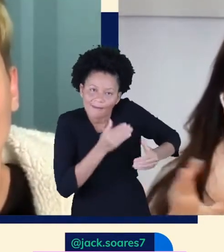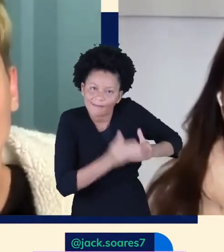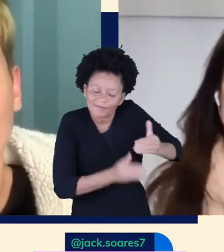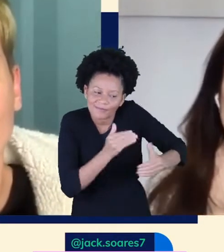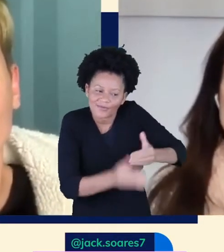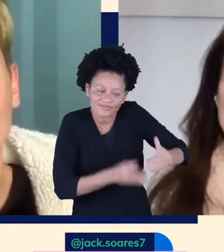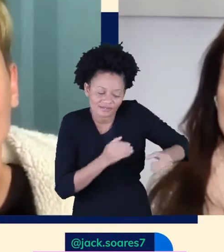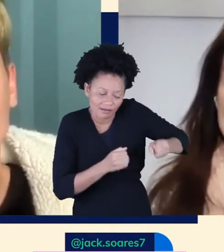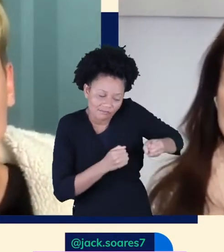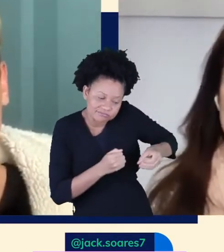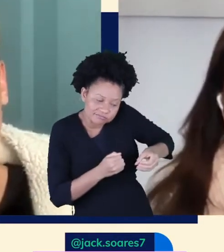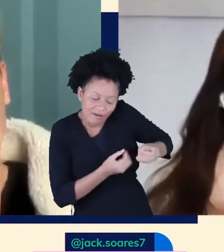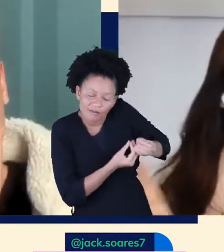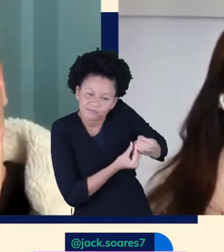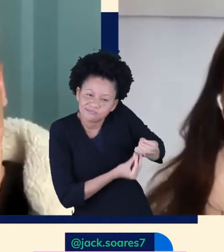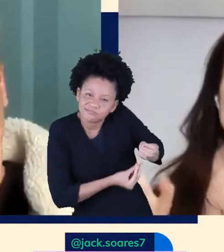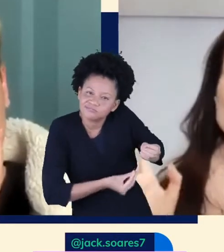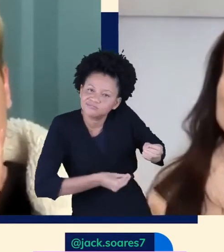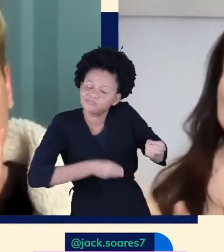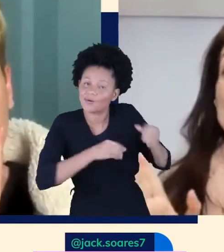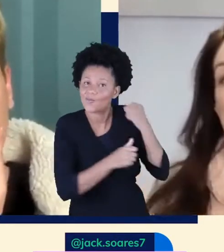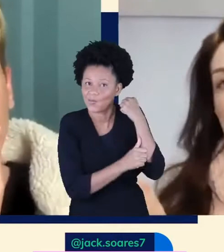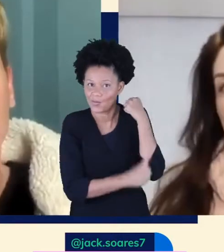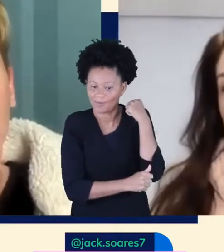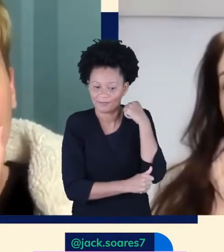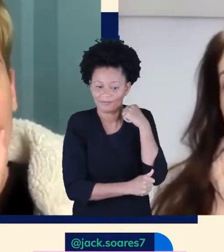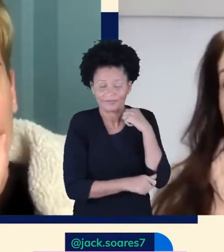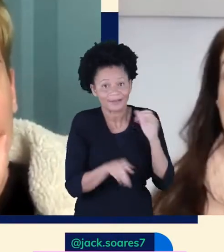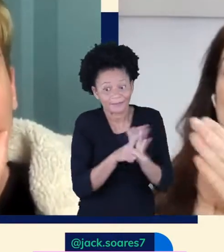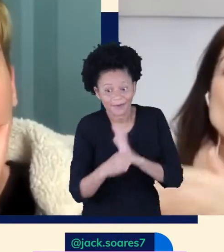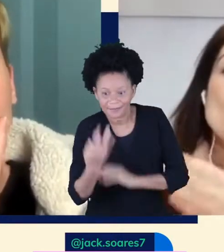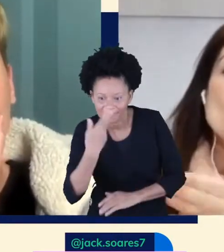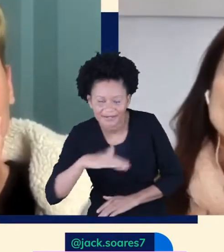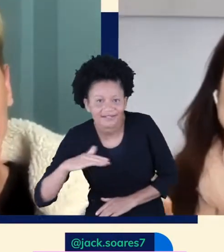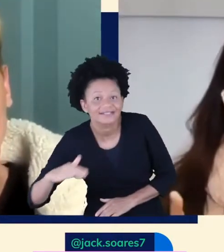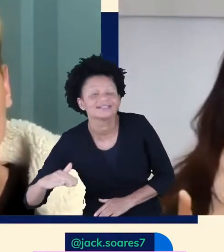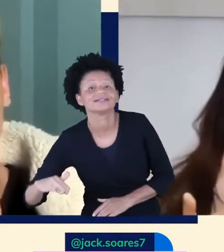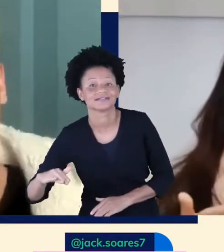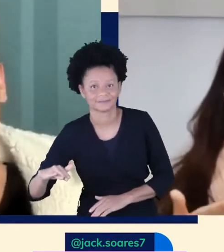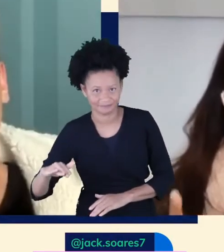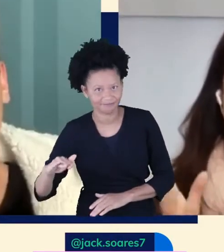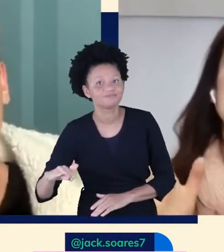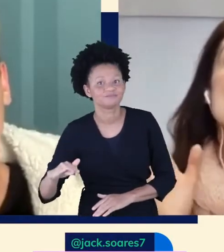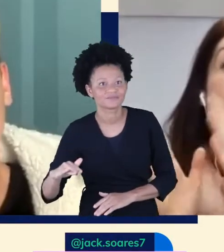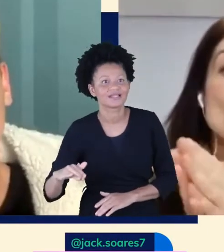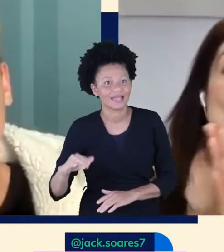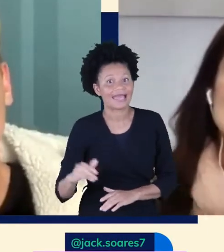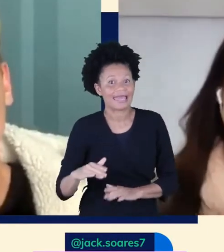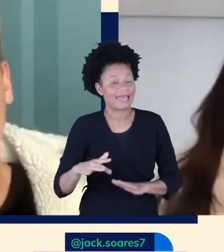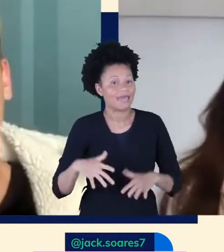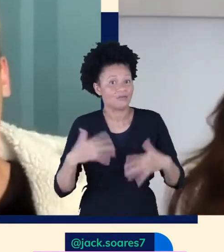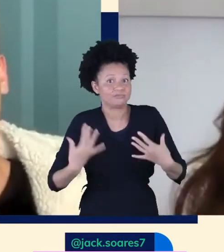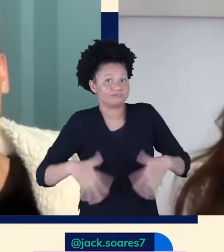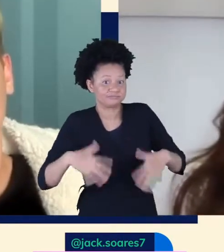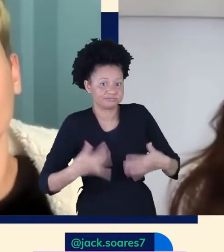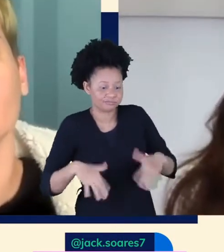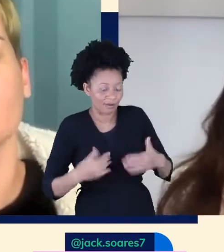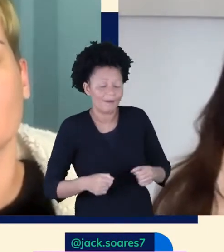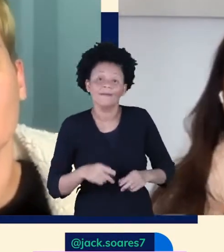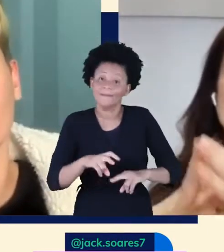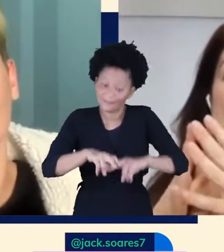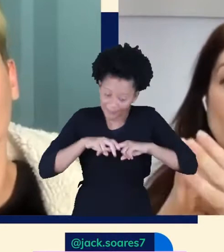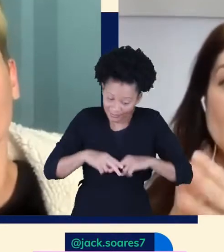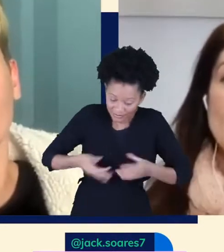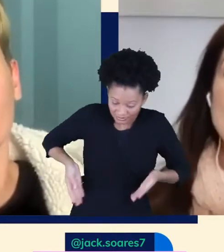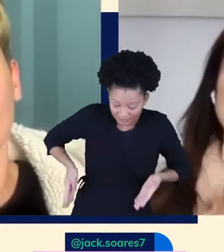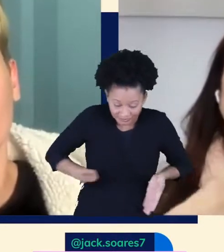ela relaxa vai sair o cocôzinho, para a criança é uma coisa muito complexa. Por isso que o processo do desfraude é um processo, né?